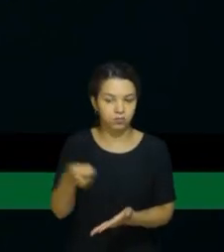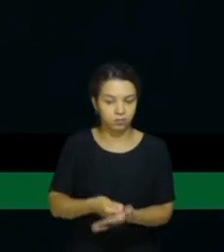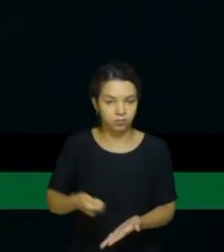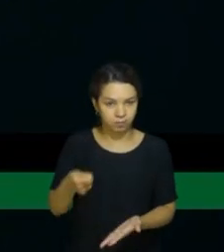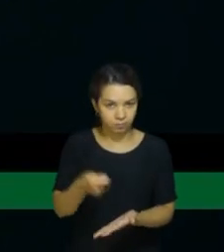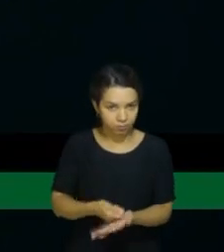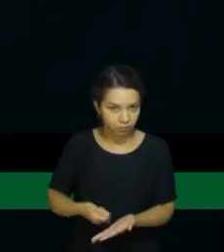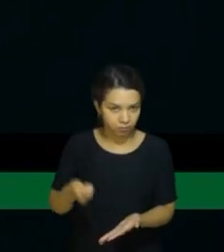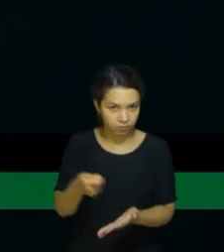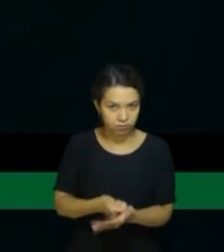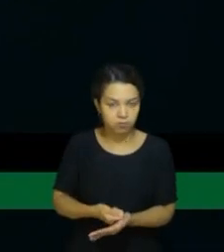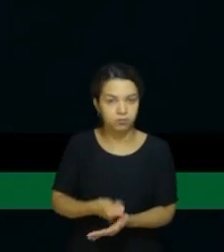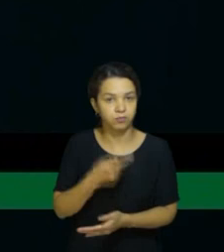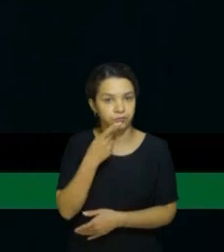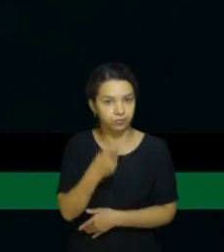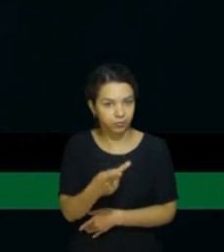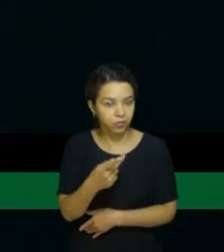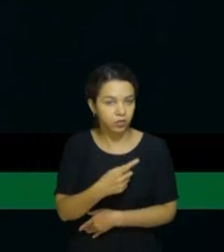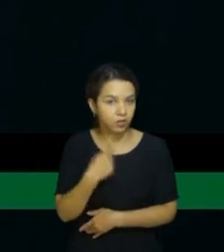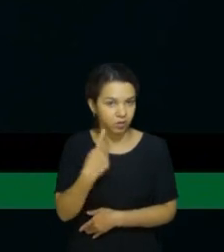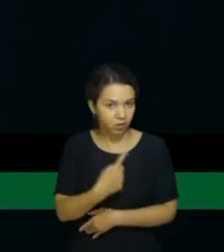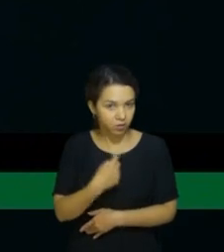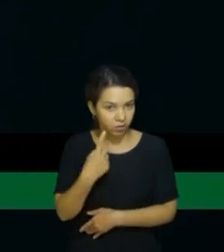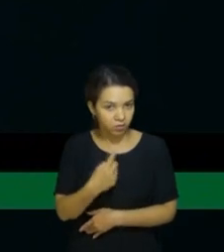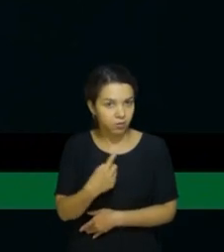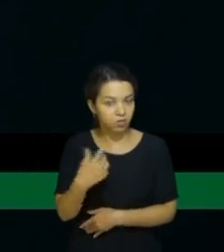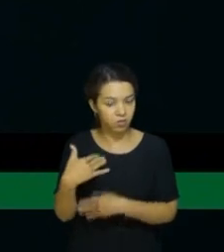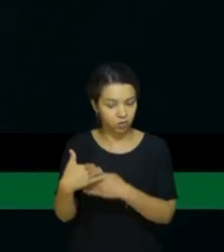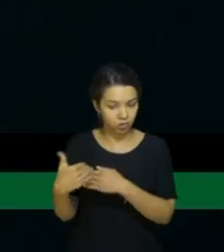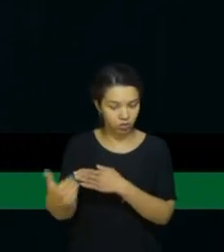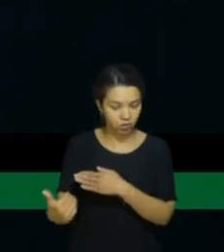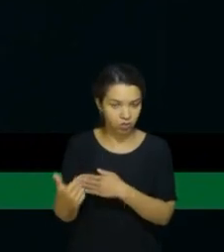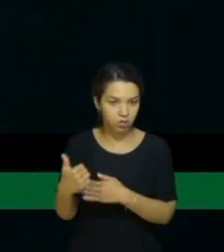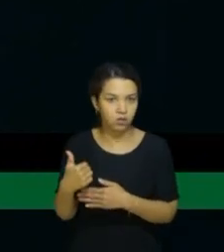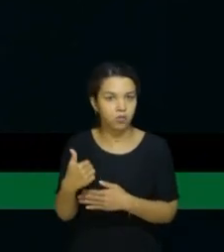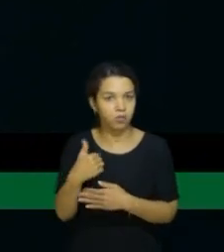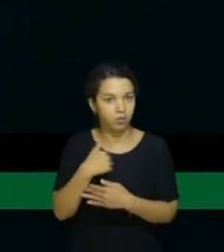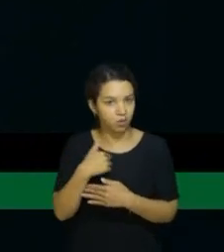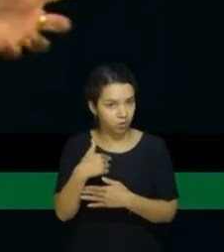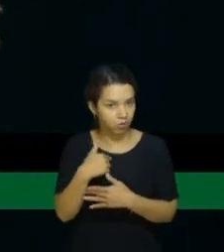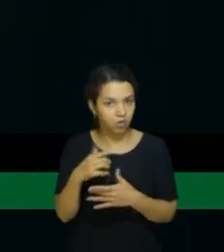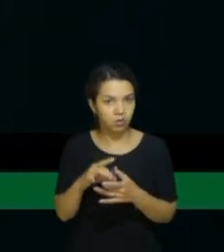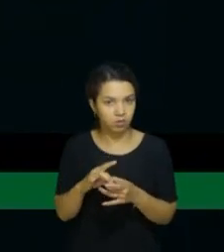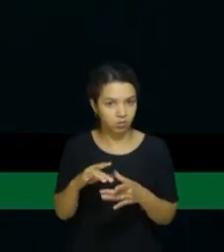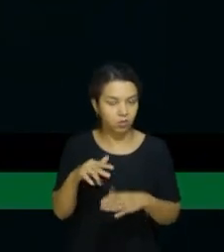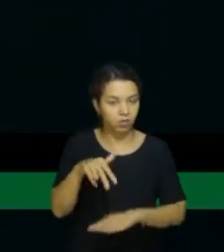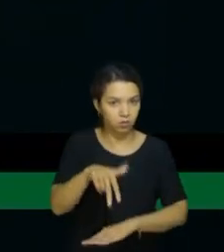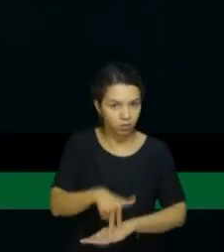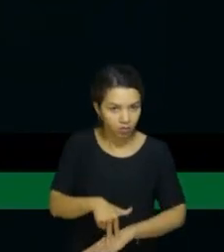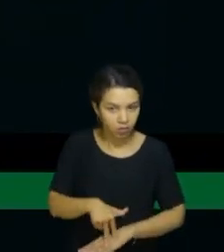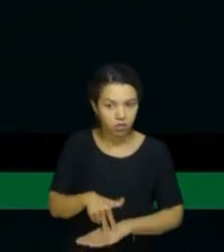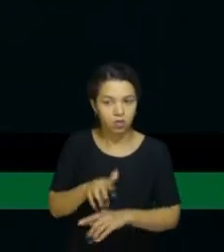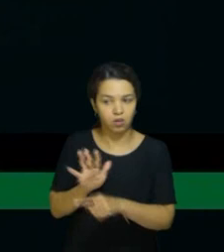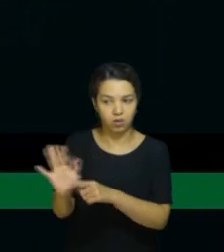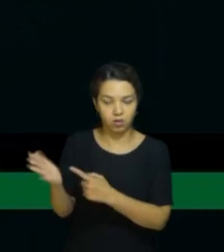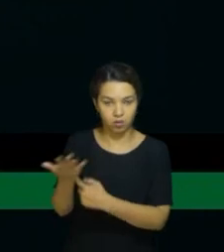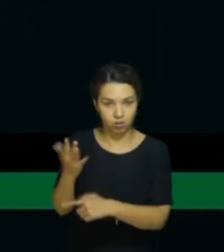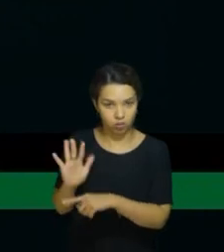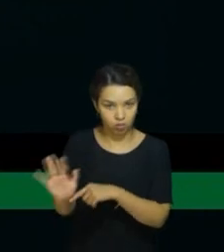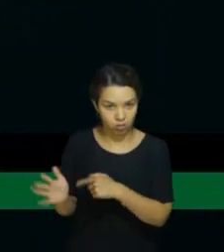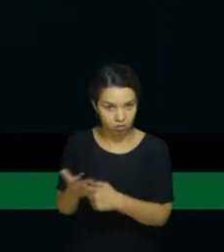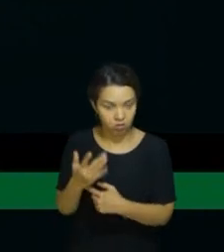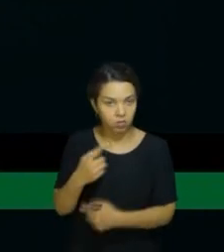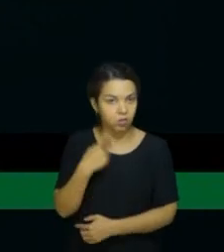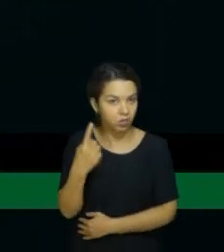e tem dito deputada me chame deputada eu tô à disposição deputada a gente pra ajudar Deputado